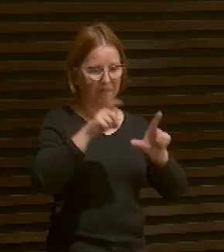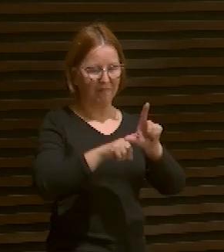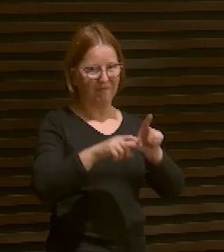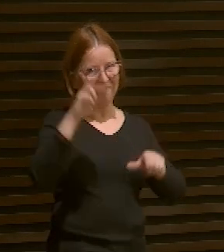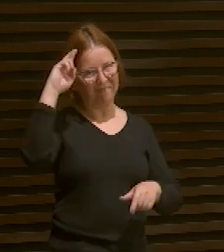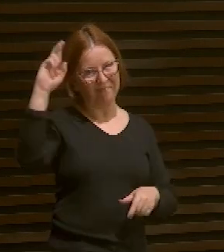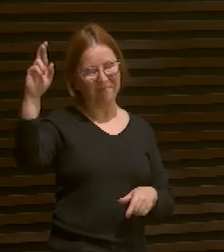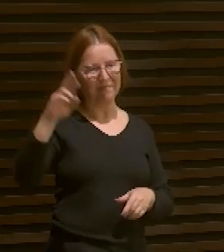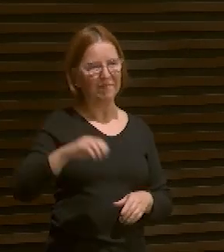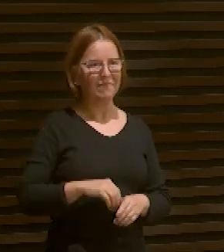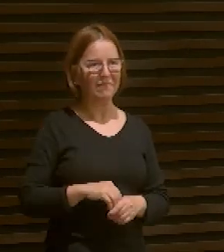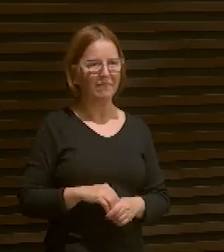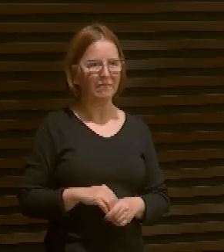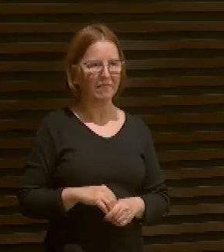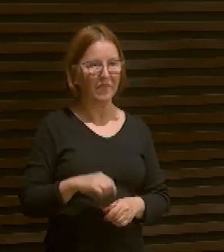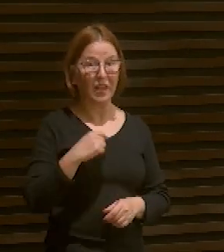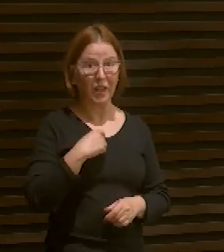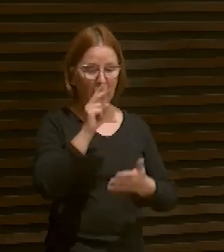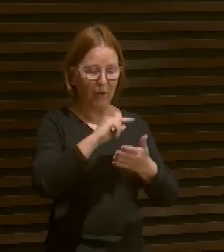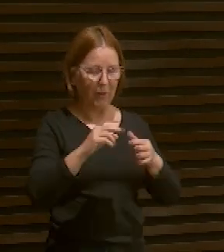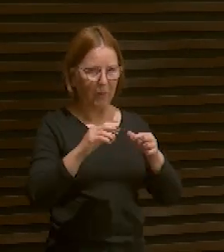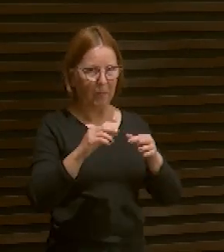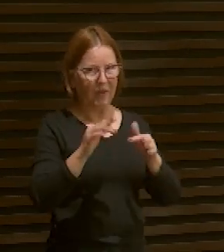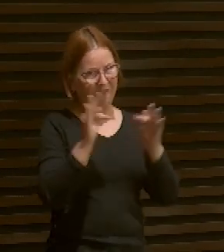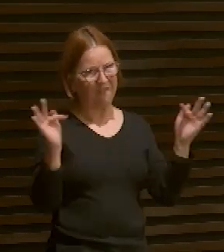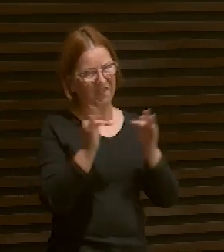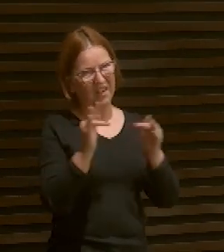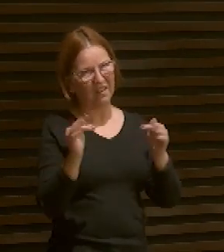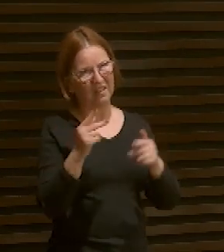Dependência do Senhor. Eu li uma frase, acho que foi do